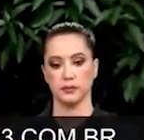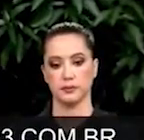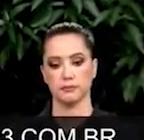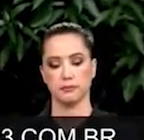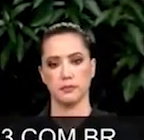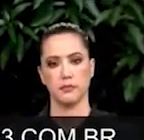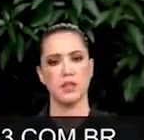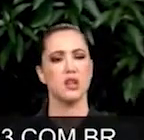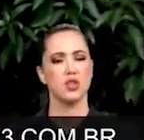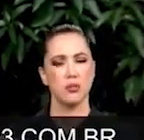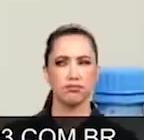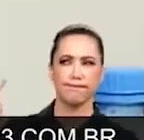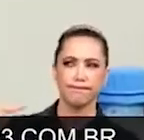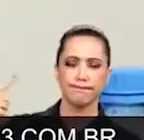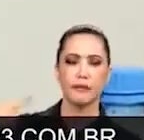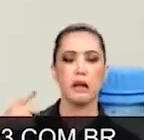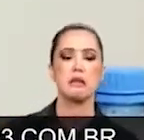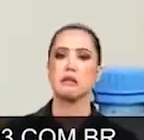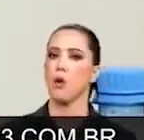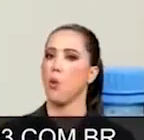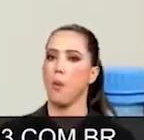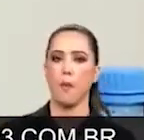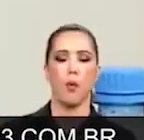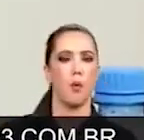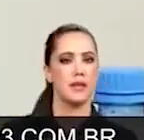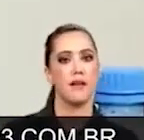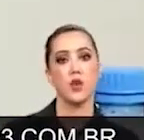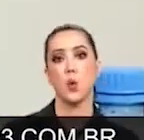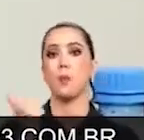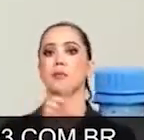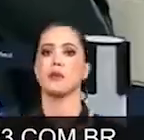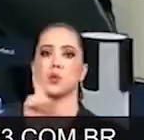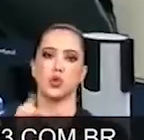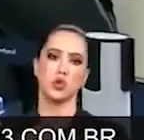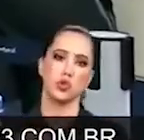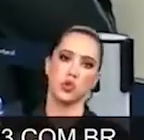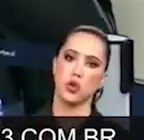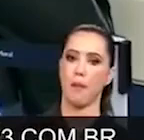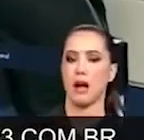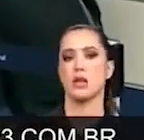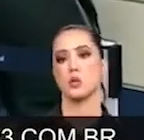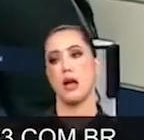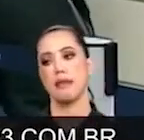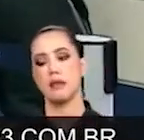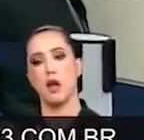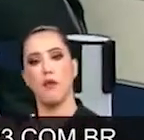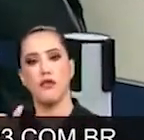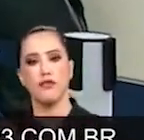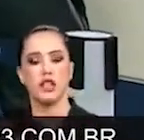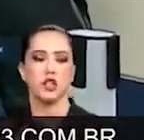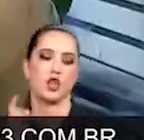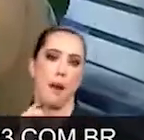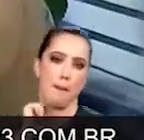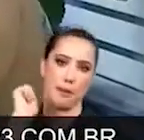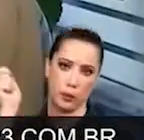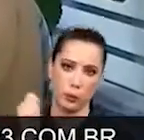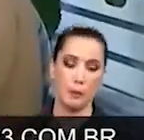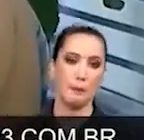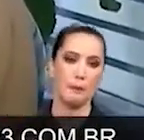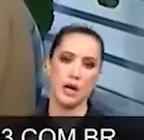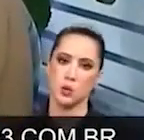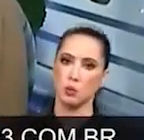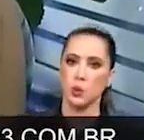Tradicionalmente, o prazo de entrega começava no primeiro dia útil de março e ia até o final de abril. Mas isso